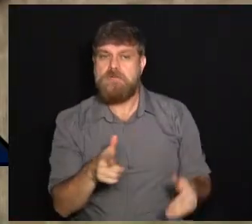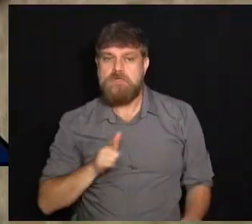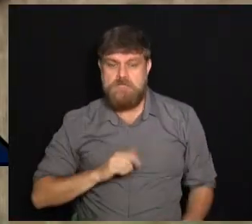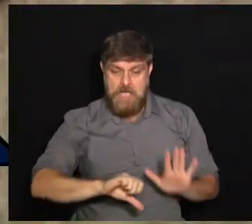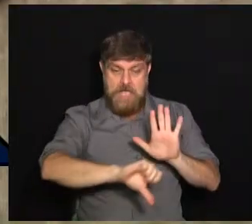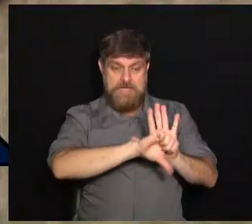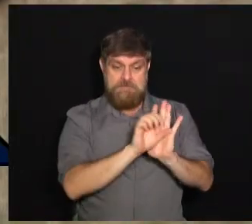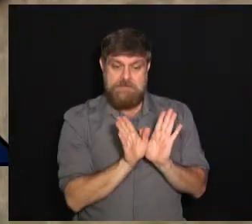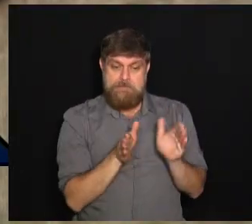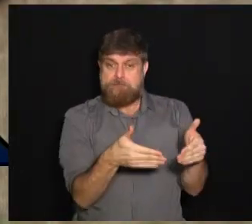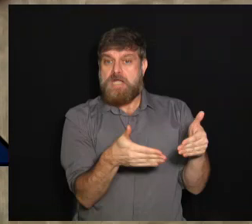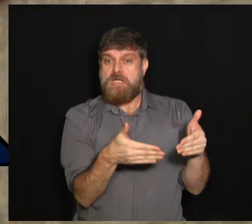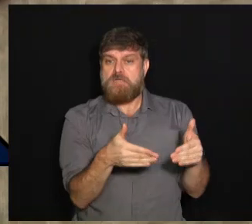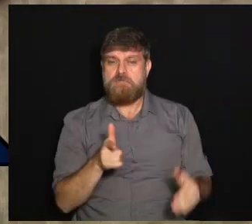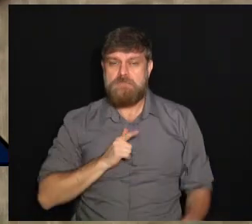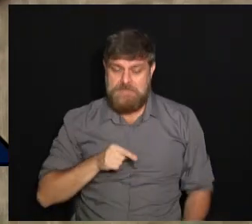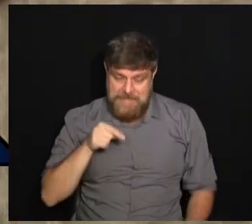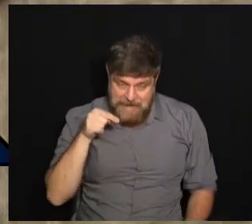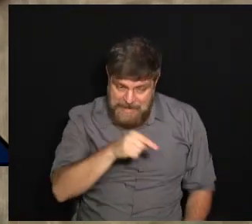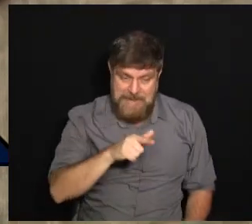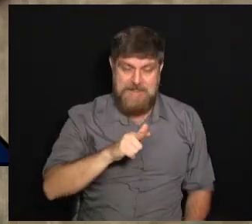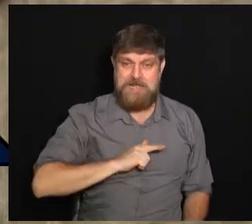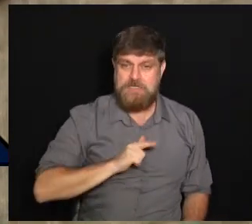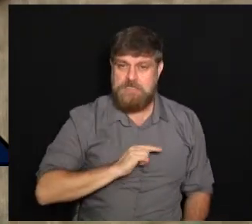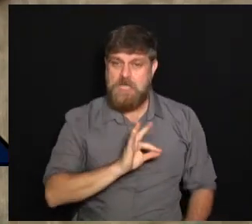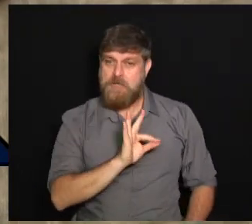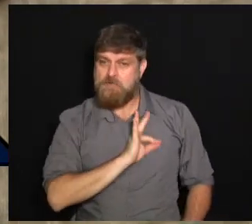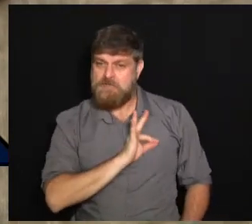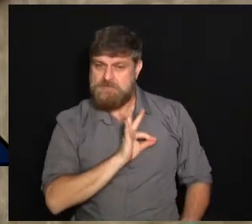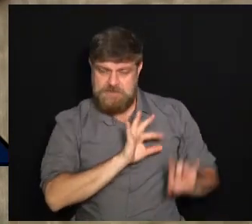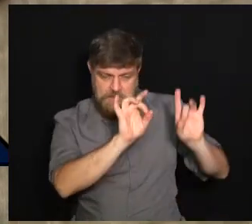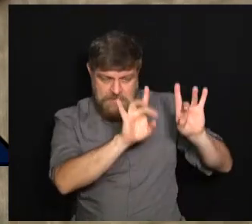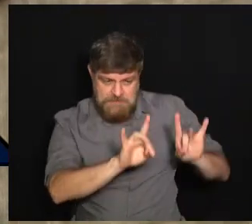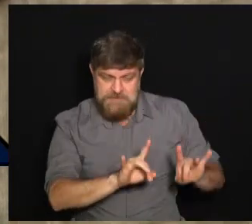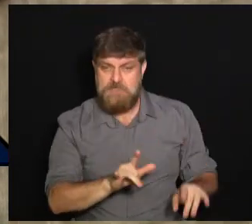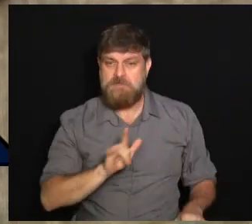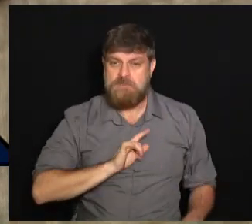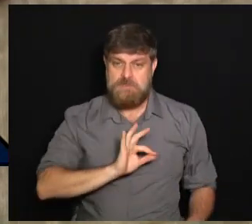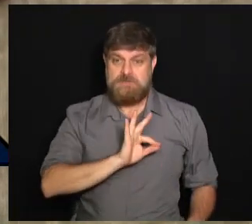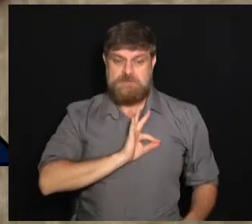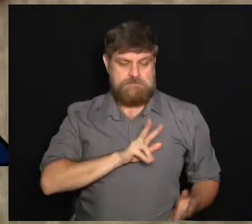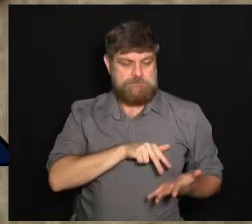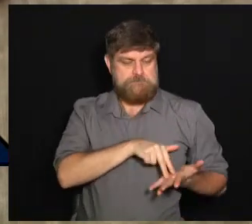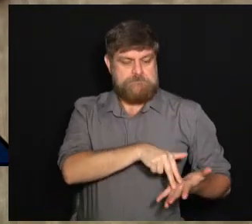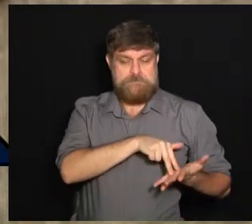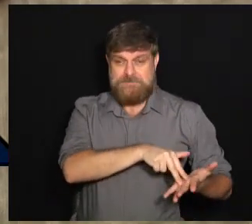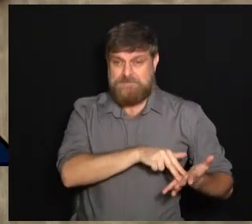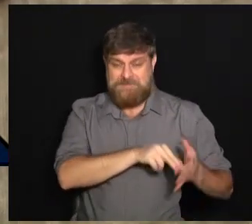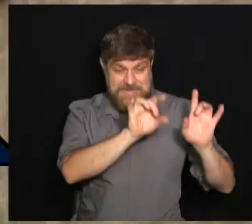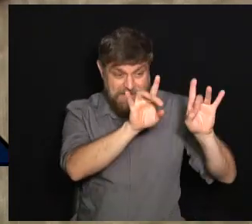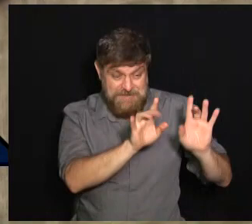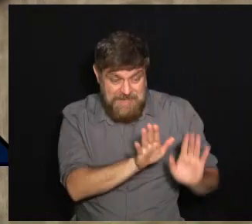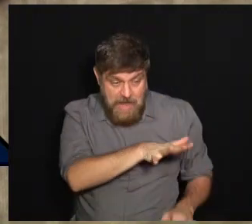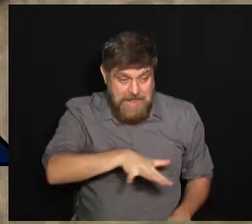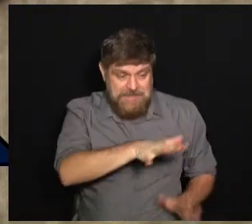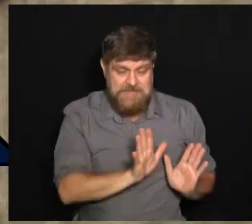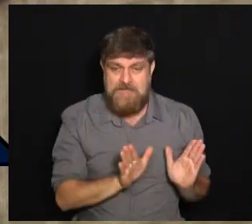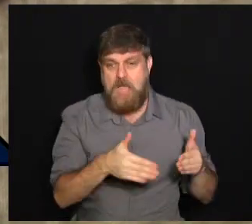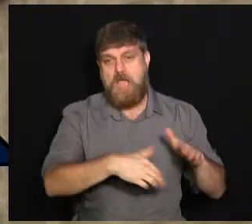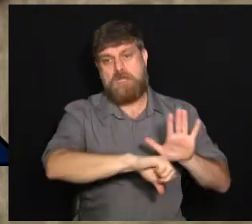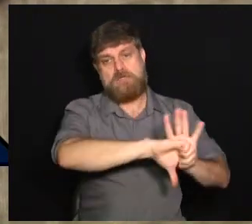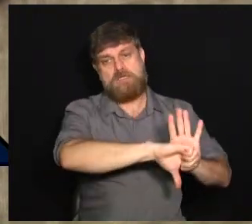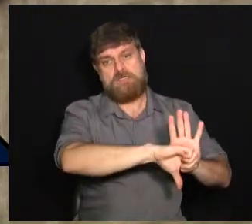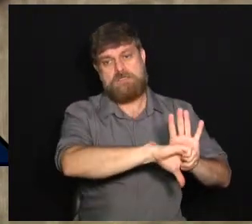crimes específicos, né? Onde você tinha ali policiais, delegados de polícia especializado